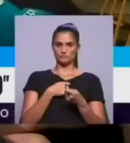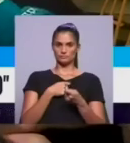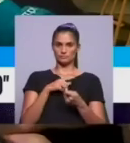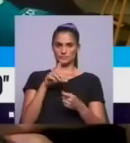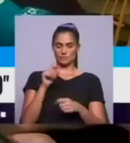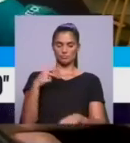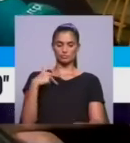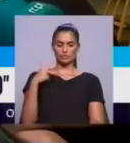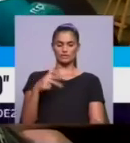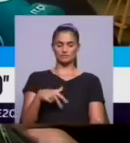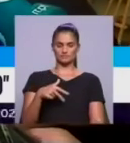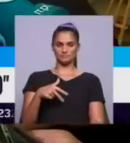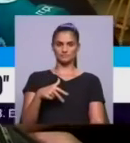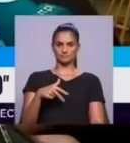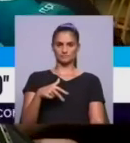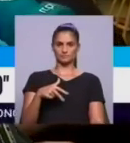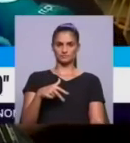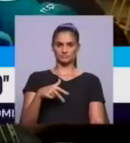penalizado